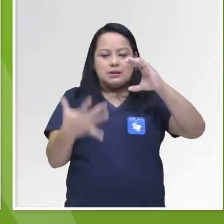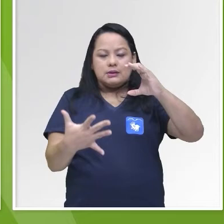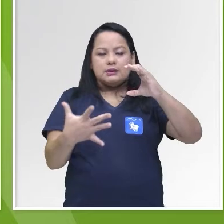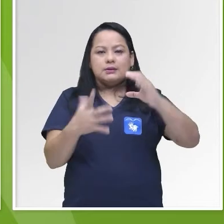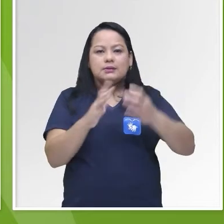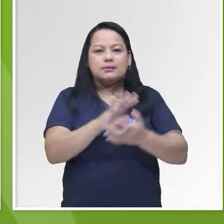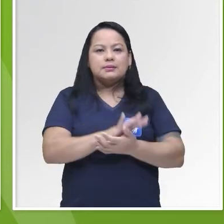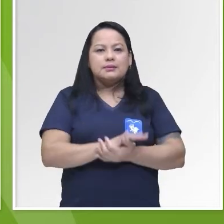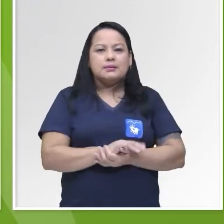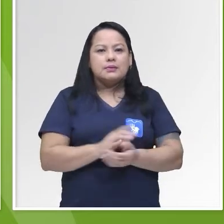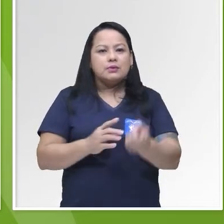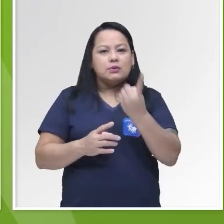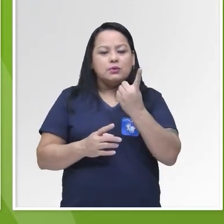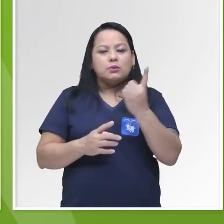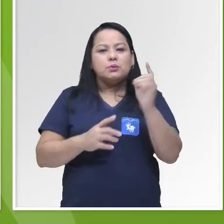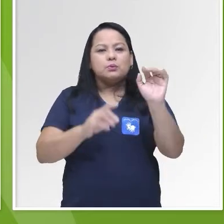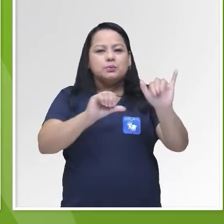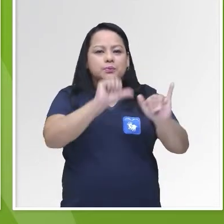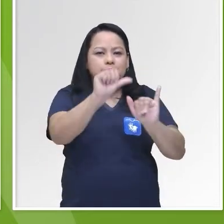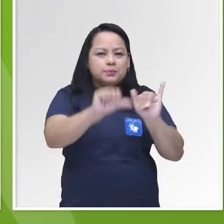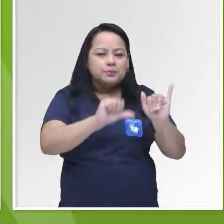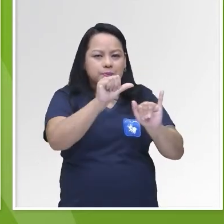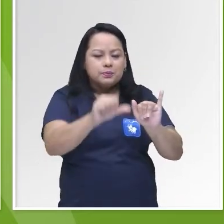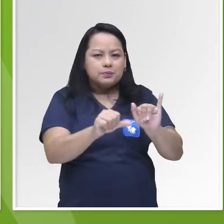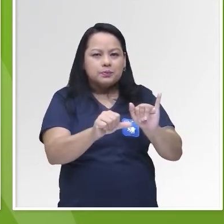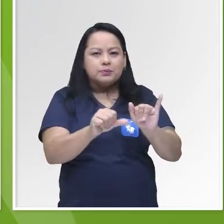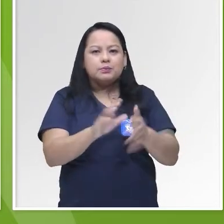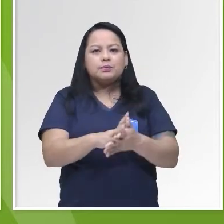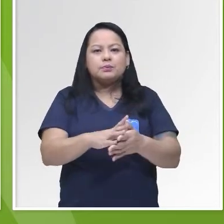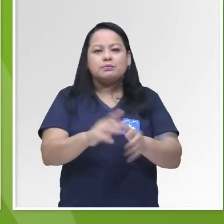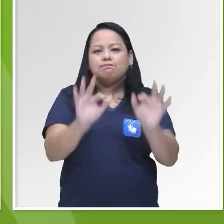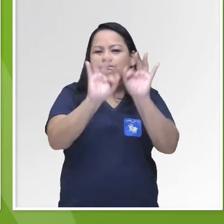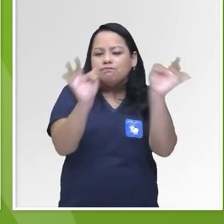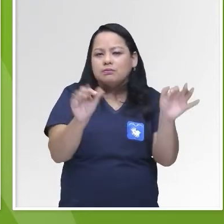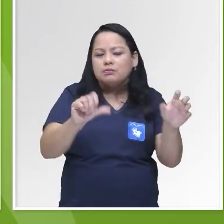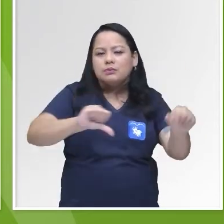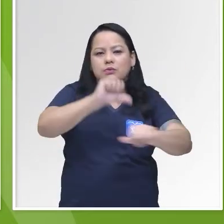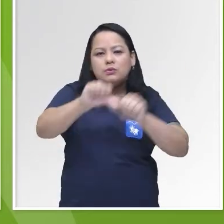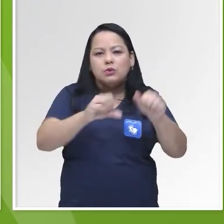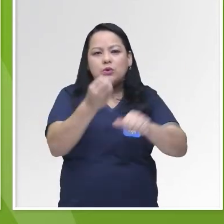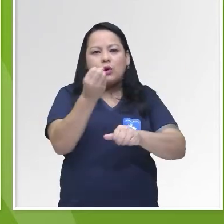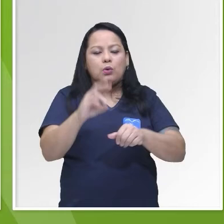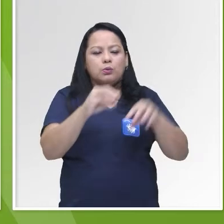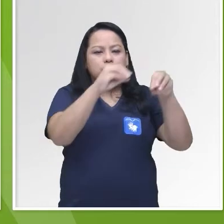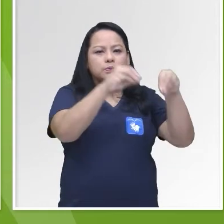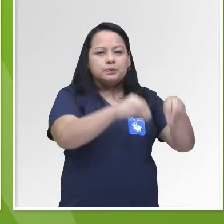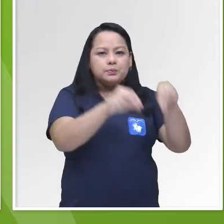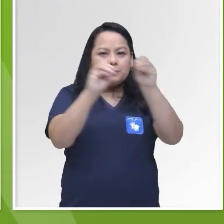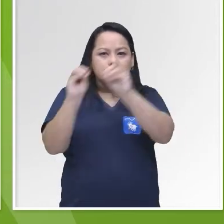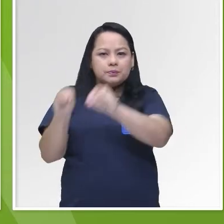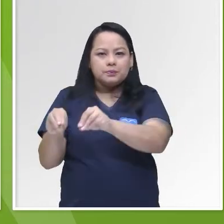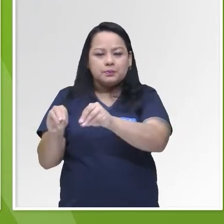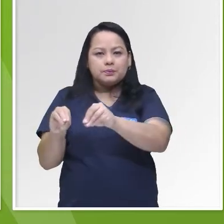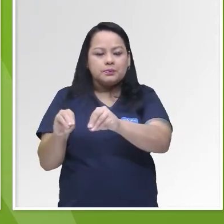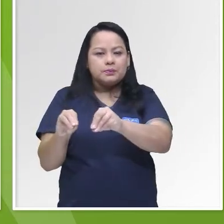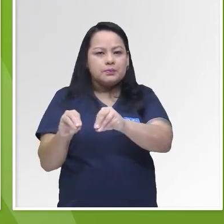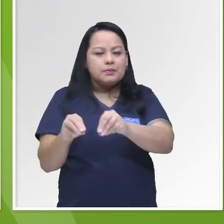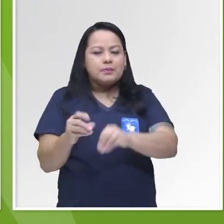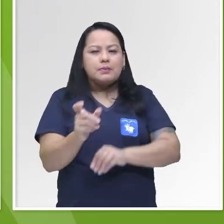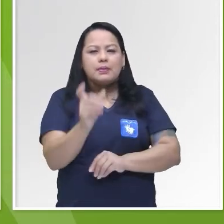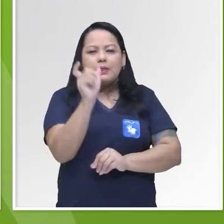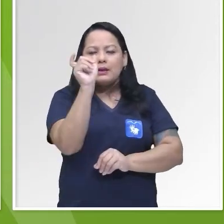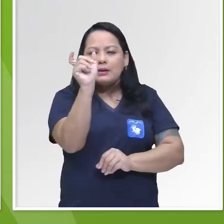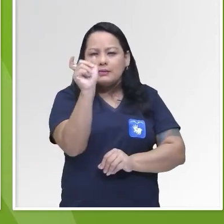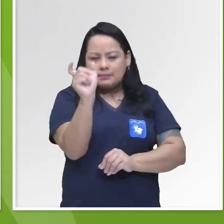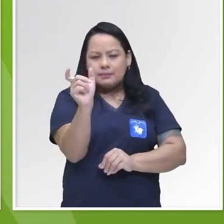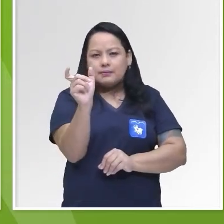características de uma reação de simples troca ou deslocamentos. Essas palavras